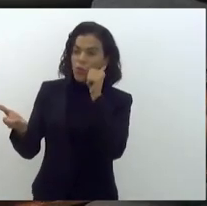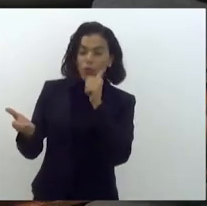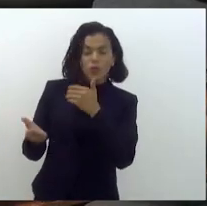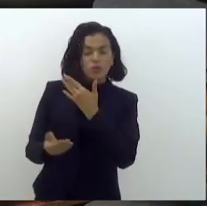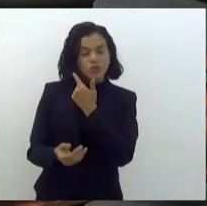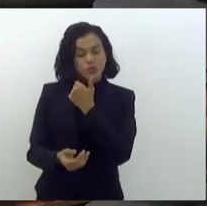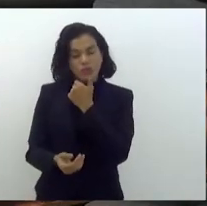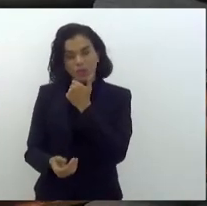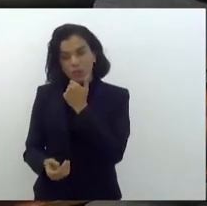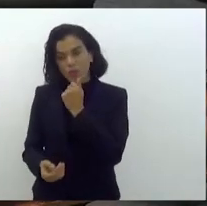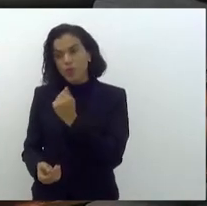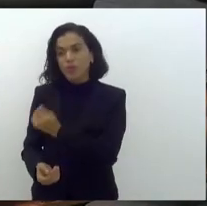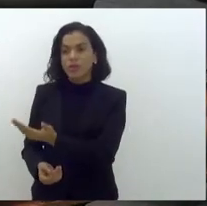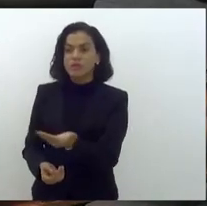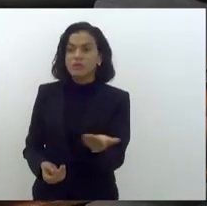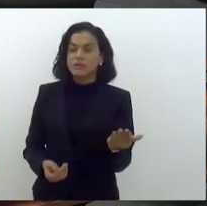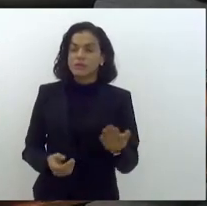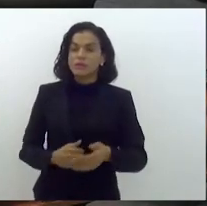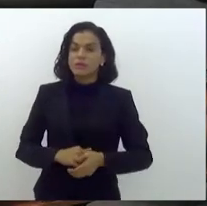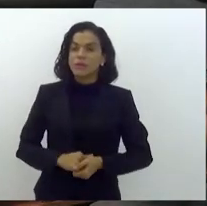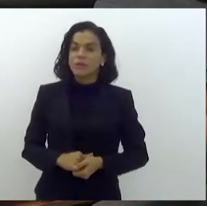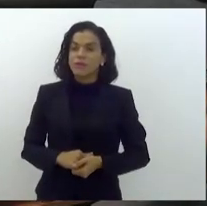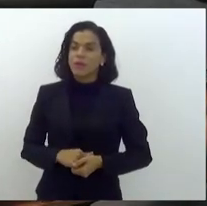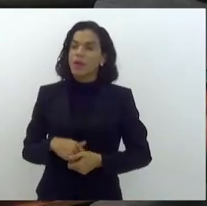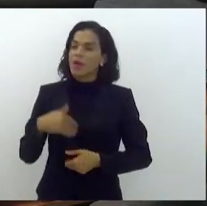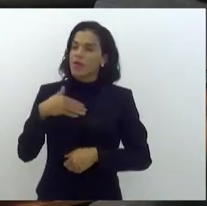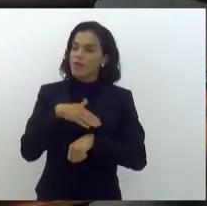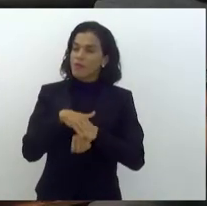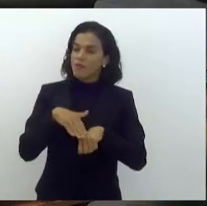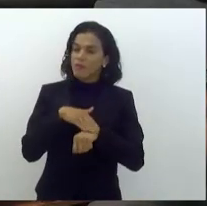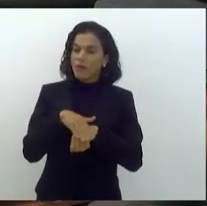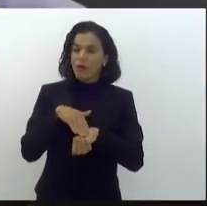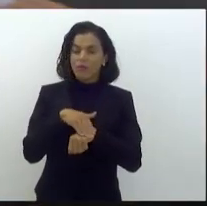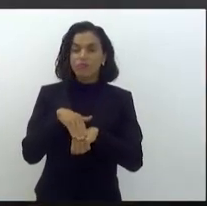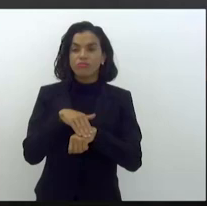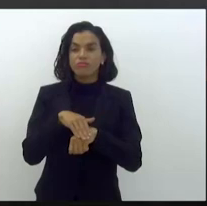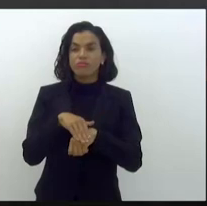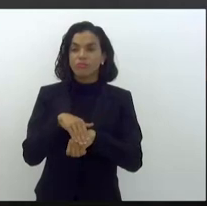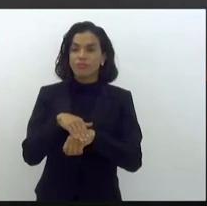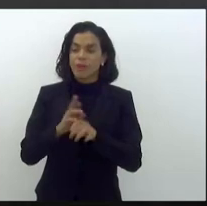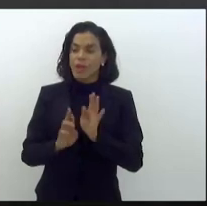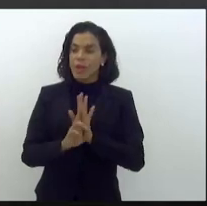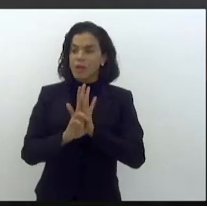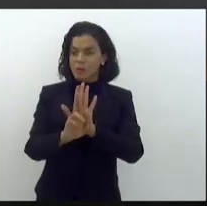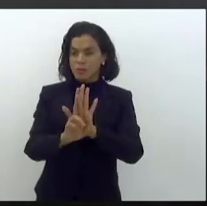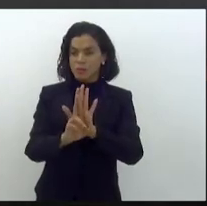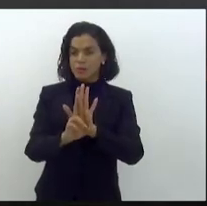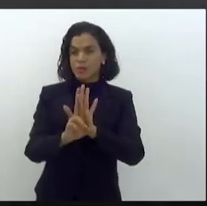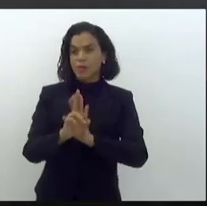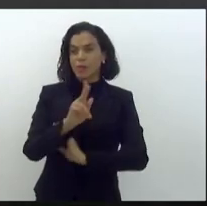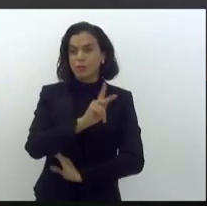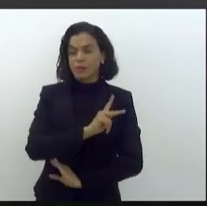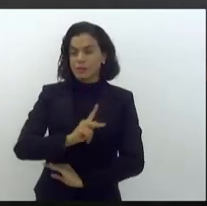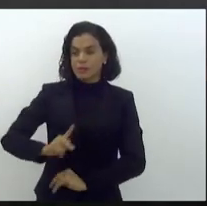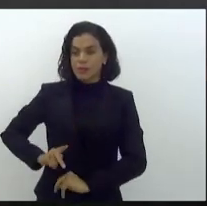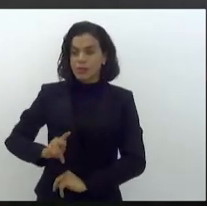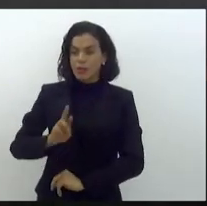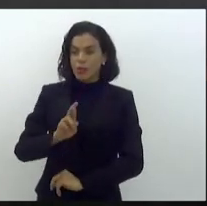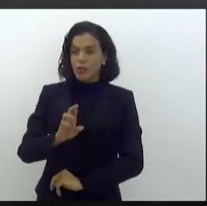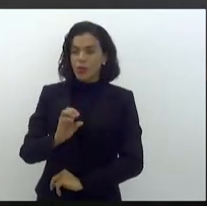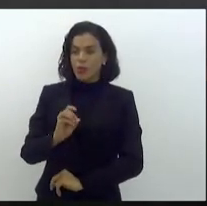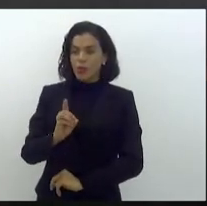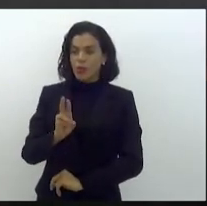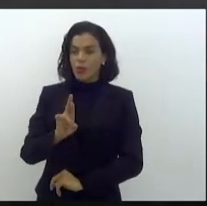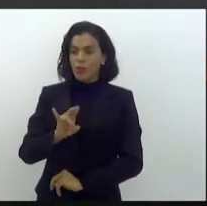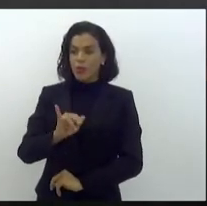é um prazer e falo com certeza Em Nome do Nosso Presidente Deputado Rodrigo Bacelar dos meus